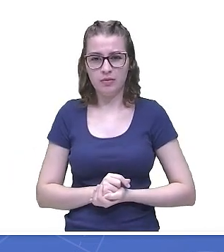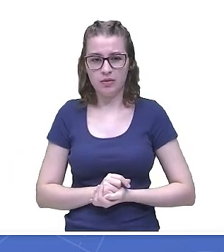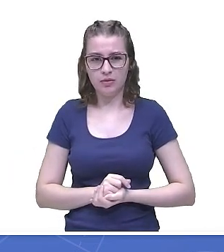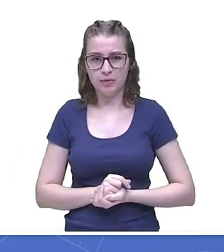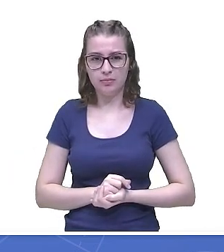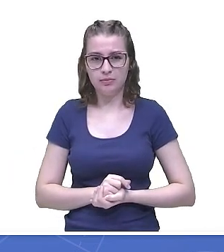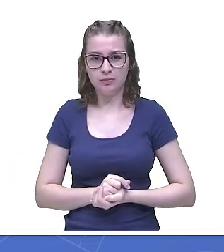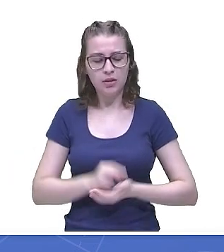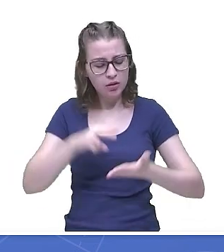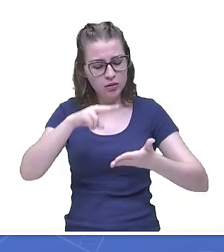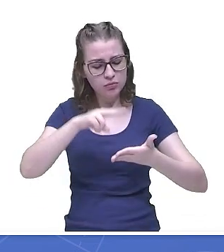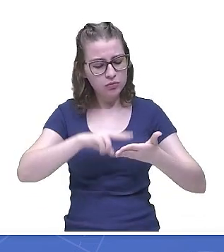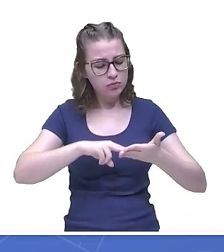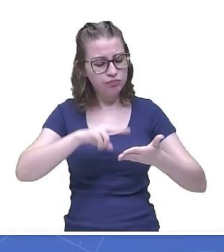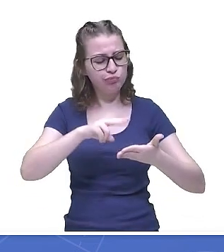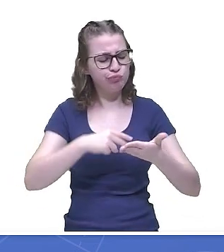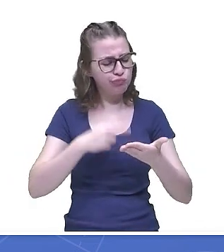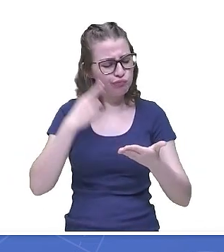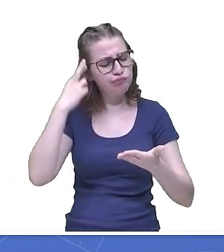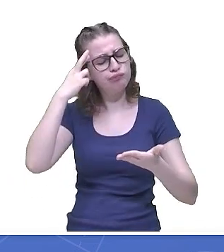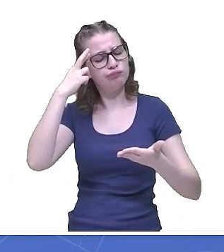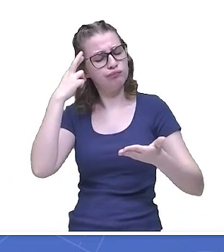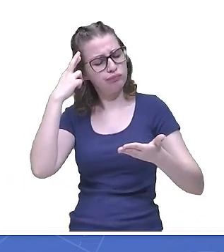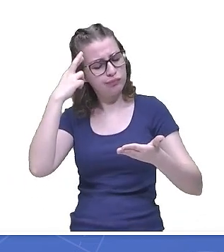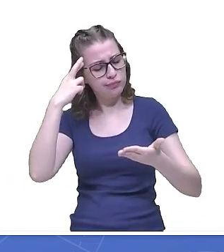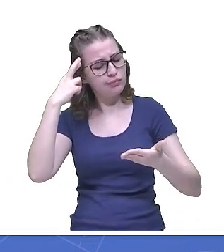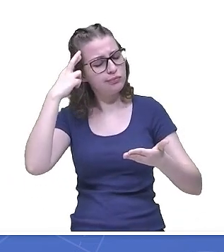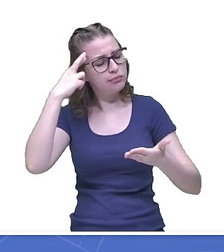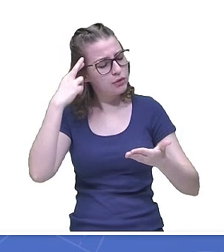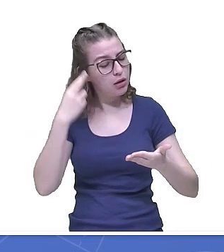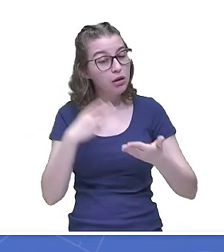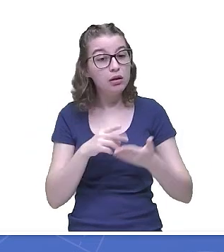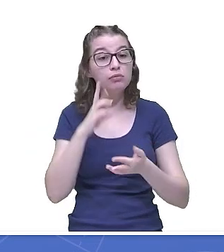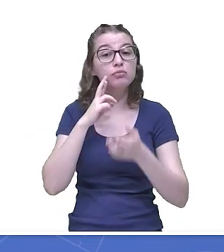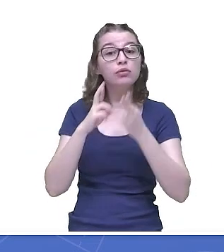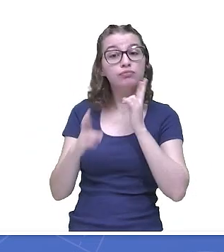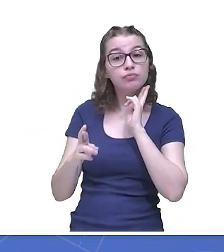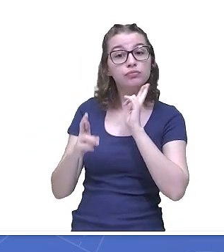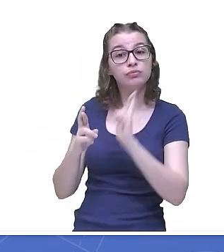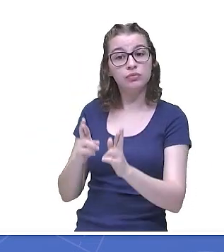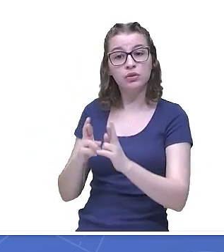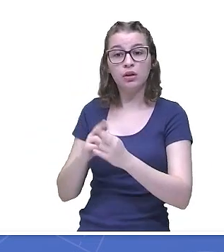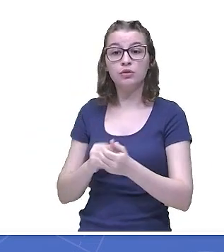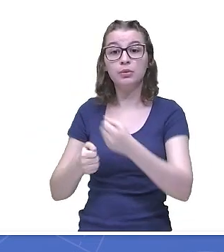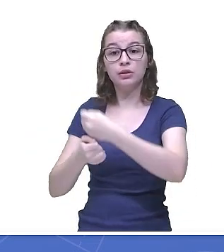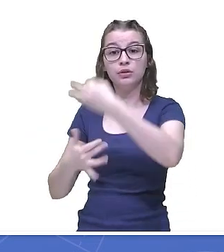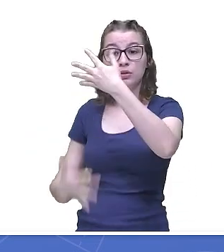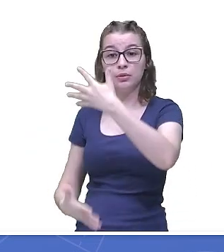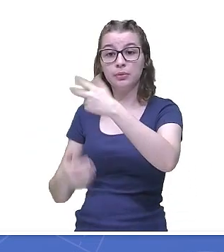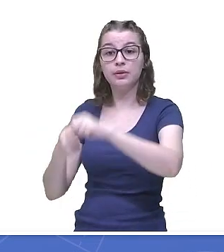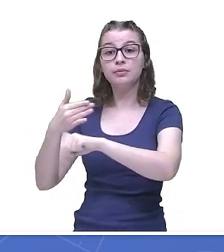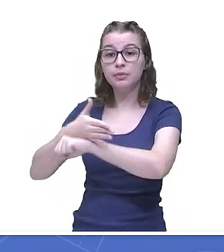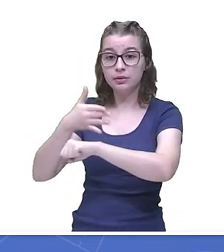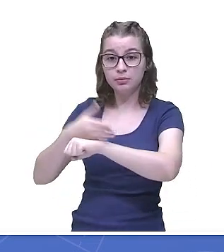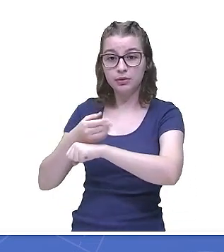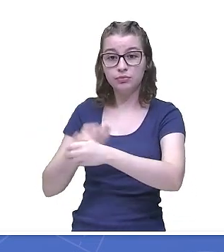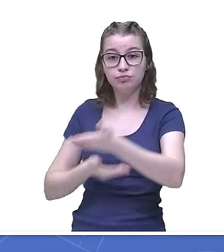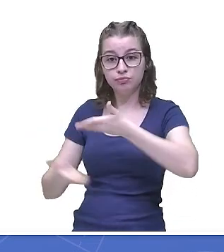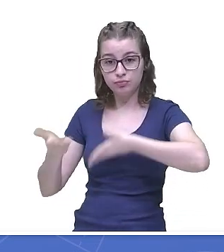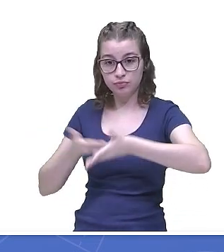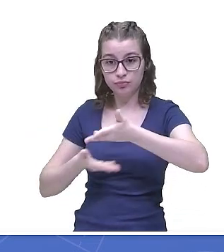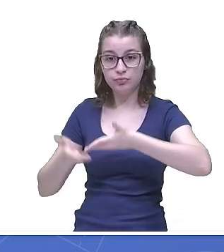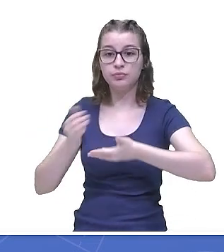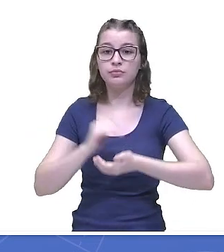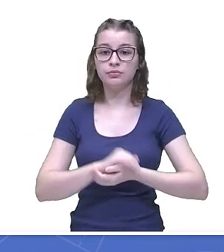bem reflexiva das duas questões e respondessem, que daqui a pouco a gente volta para comentar as